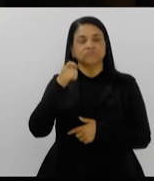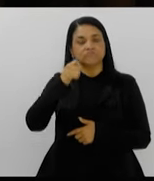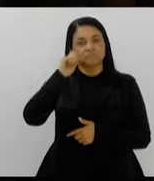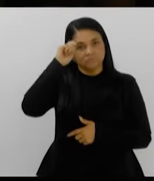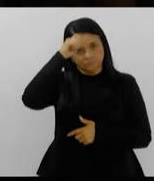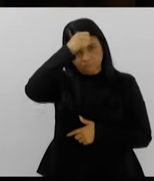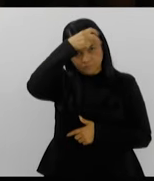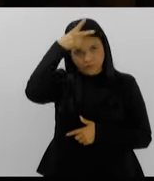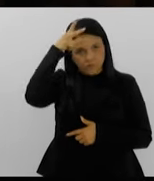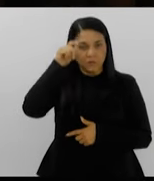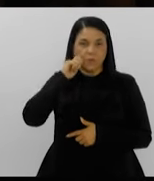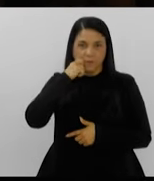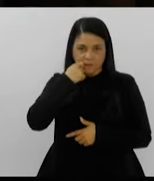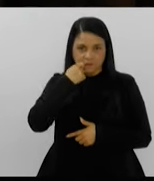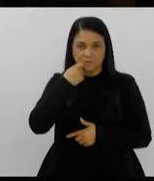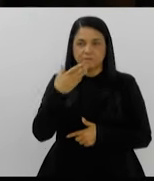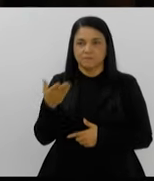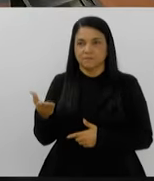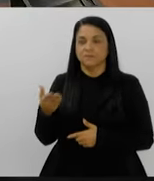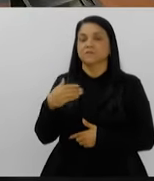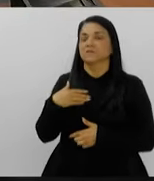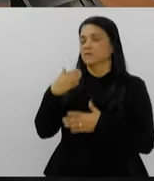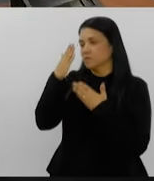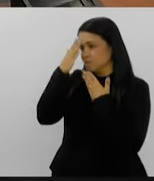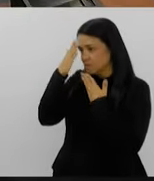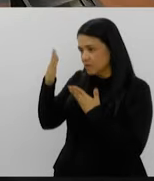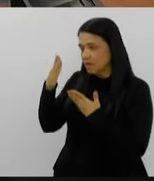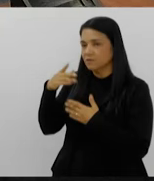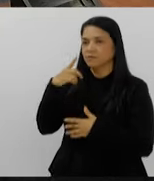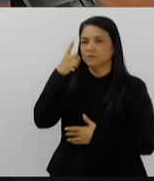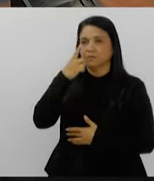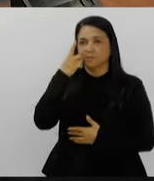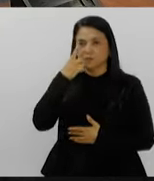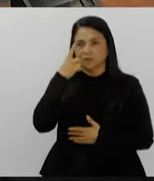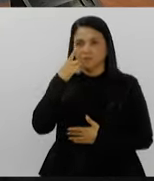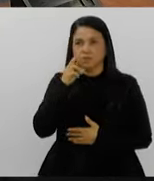Pobel. Obrigado, deputado Rodrigo Amorim. É